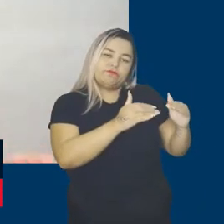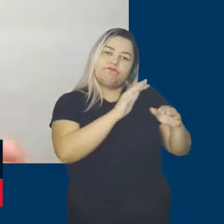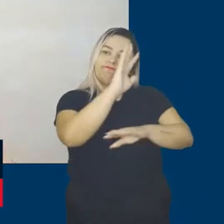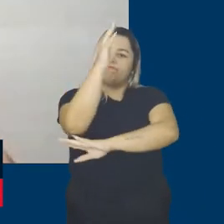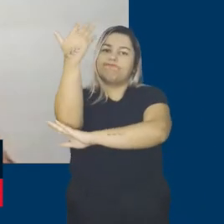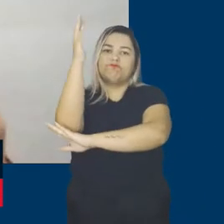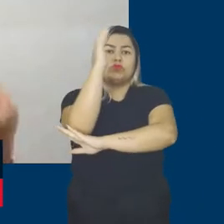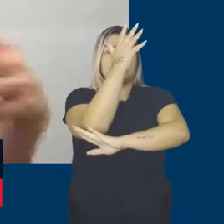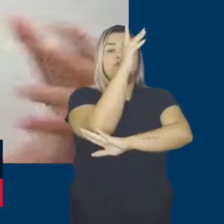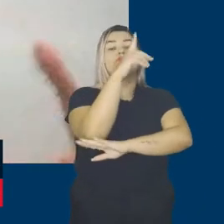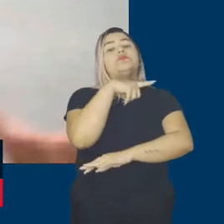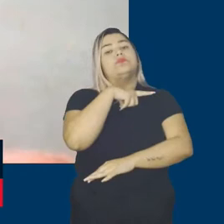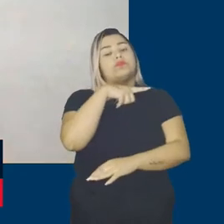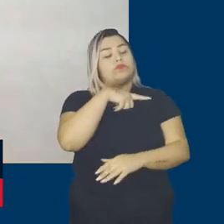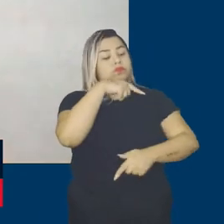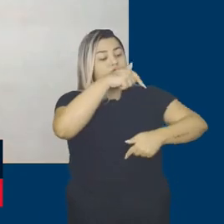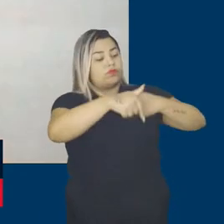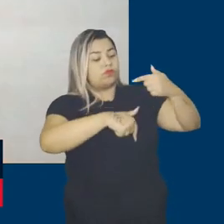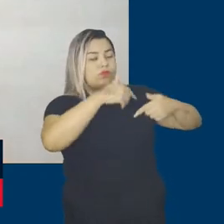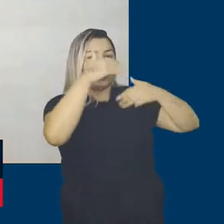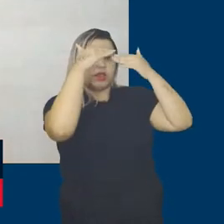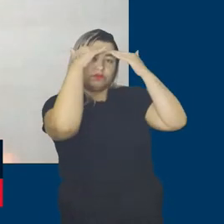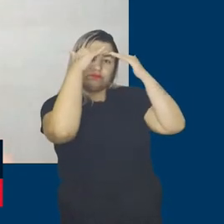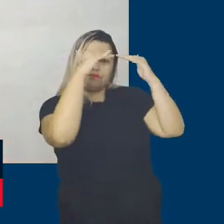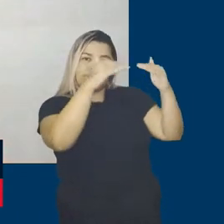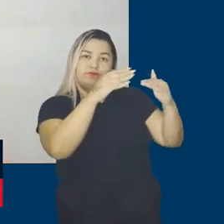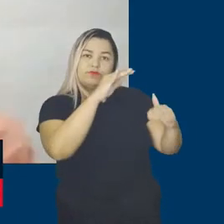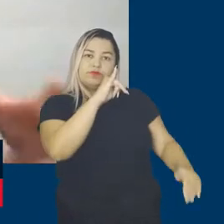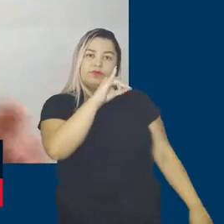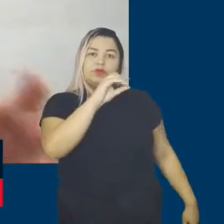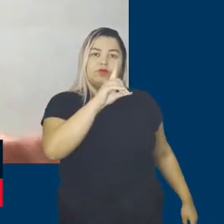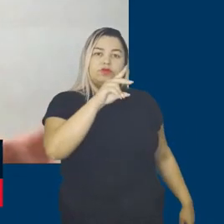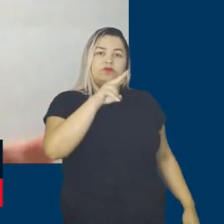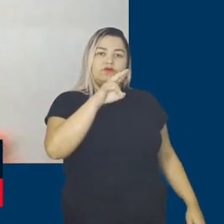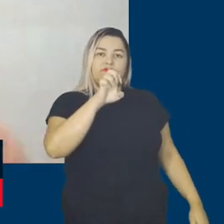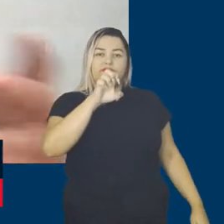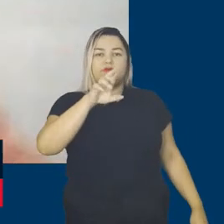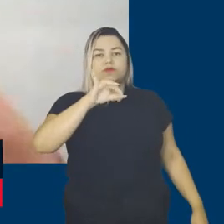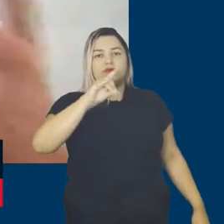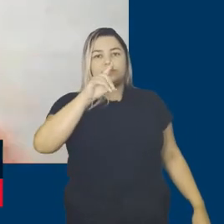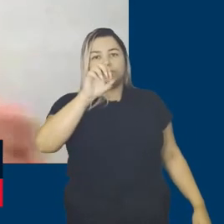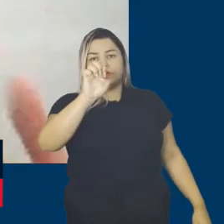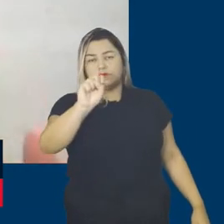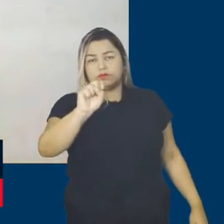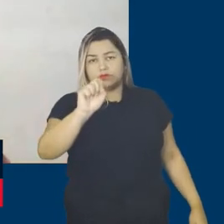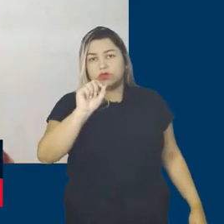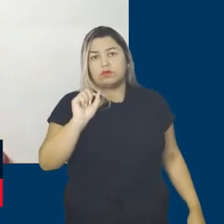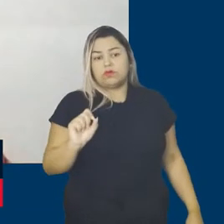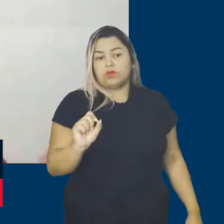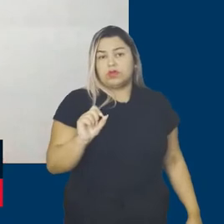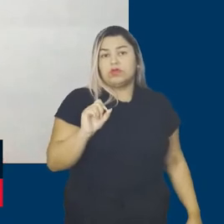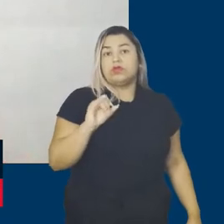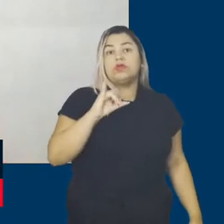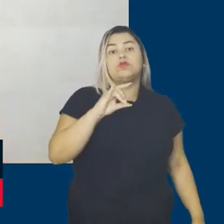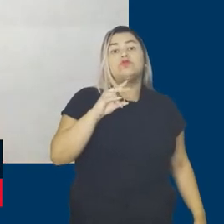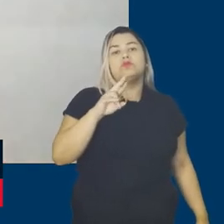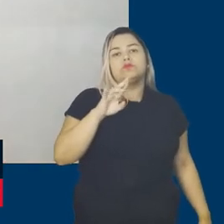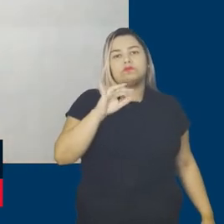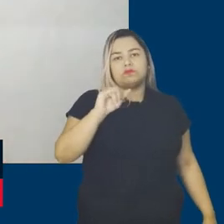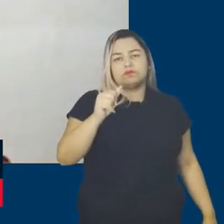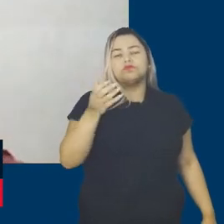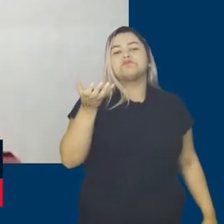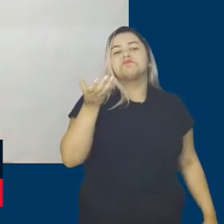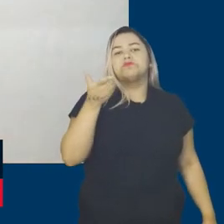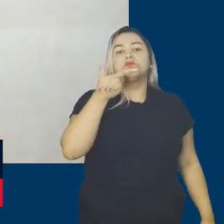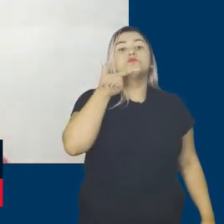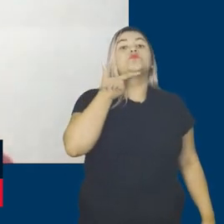trabalho decente, que respeita a biodiversidade. Então, que indústria nós queremos? Então, esse debate